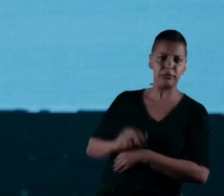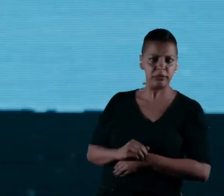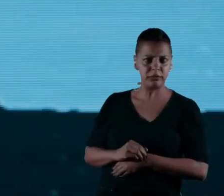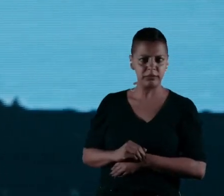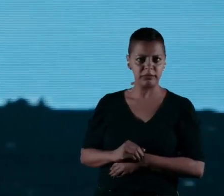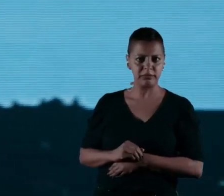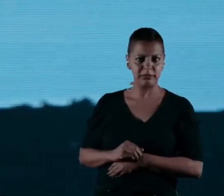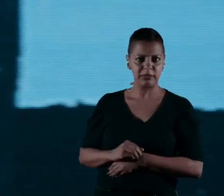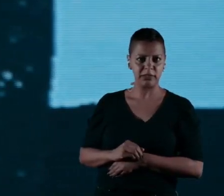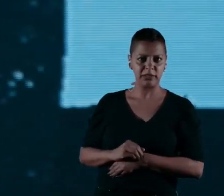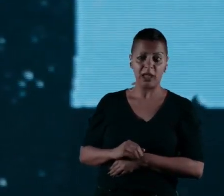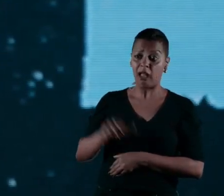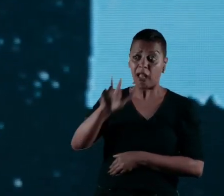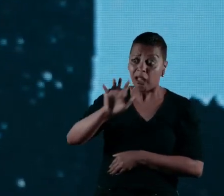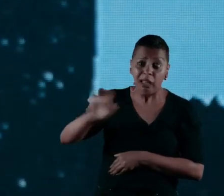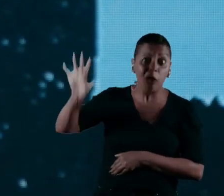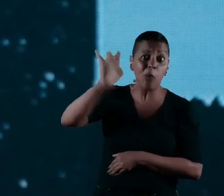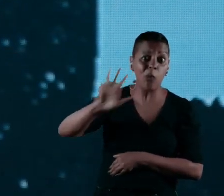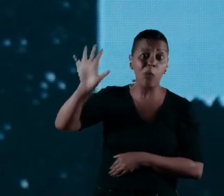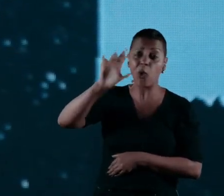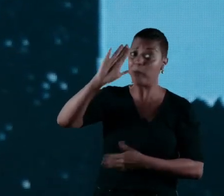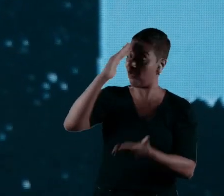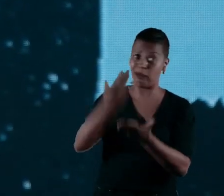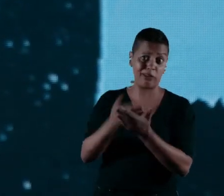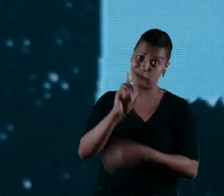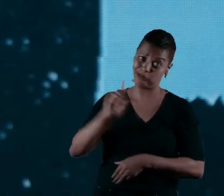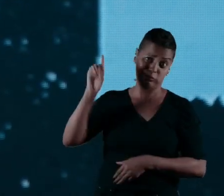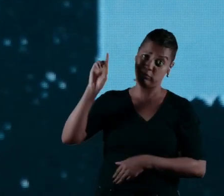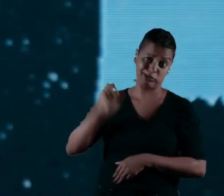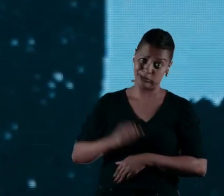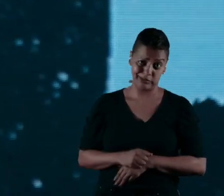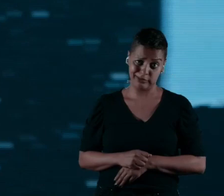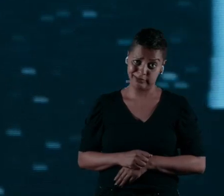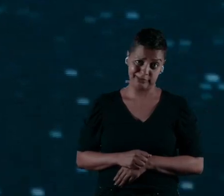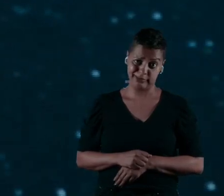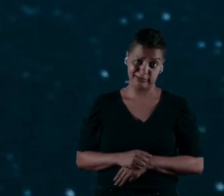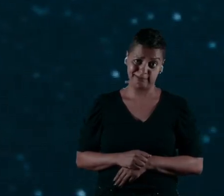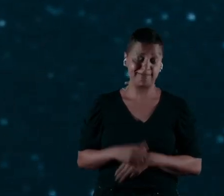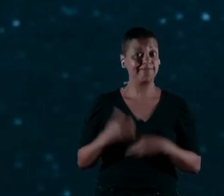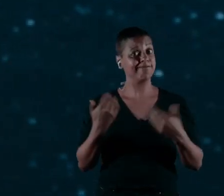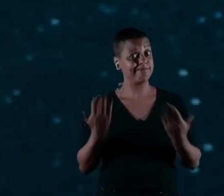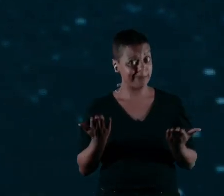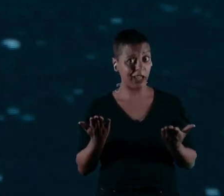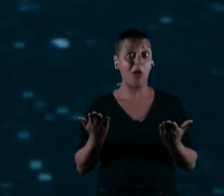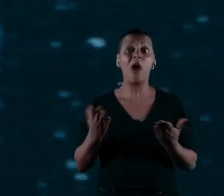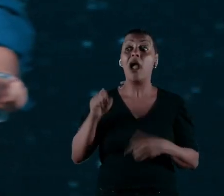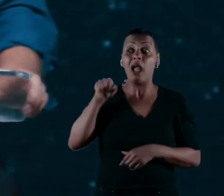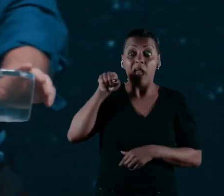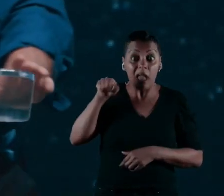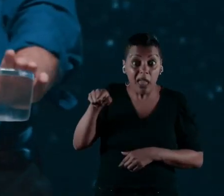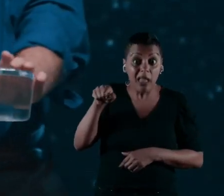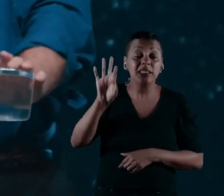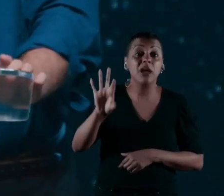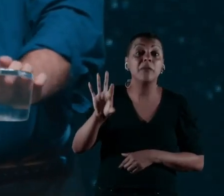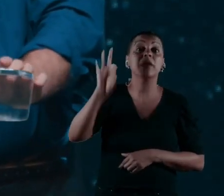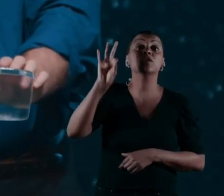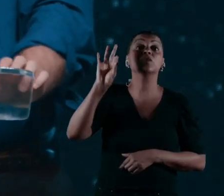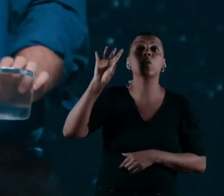por sua vontade. Elas preferem acreditar no acaso. Essa é uma batalha que ela é espiritual em primeiro